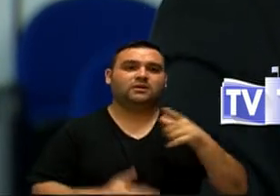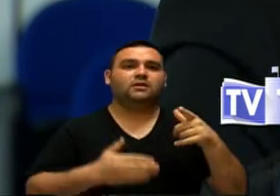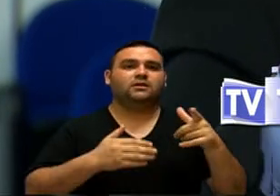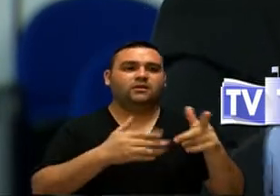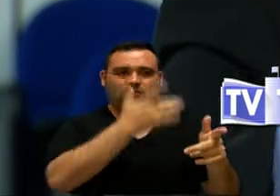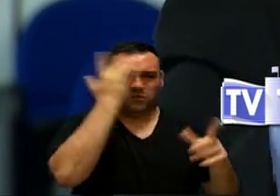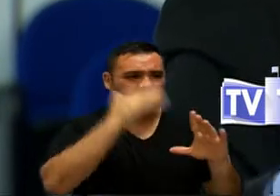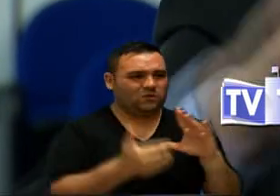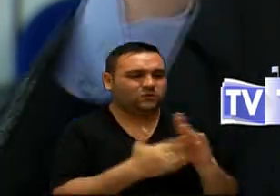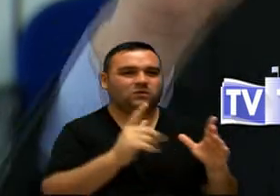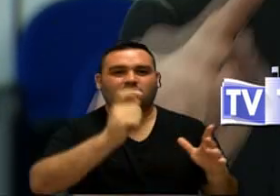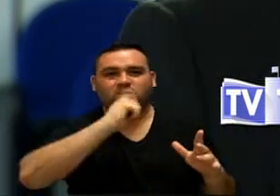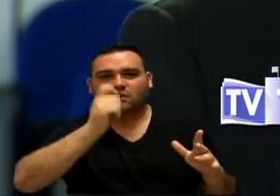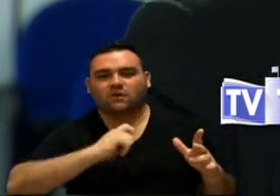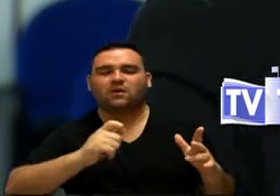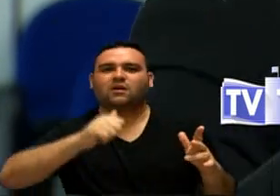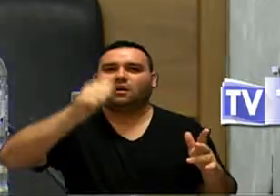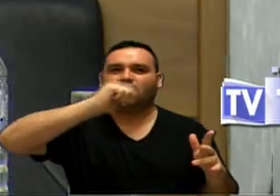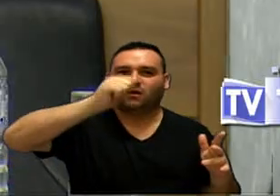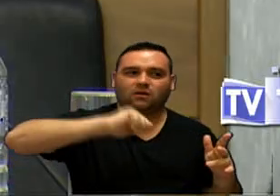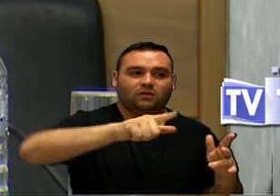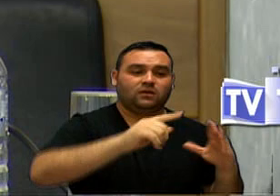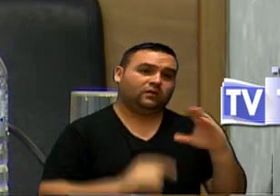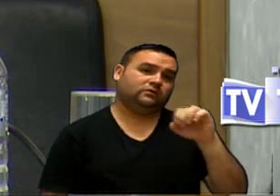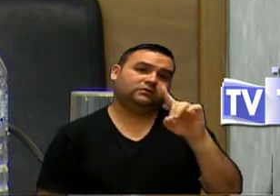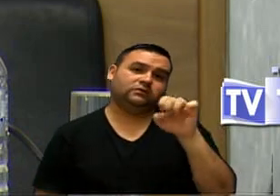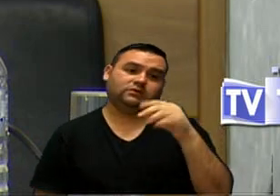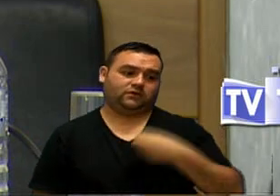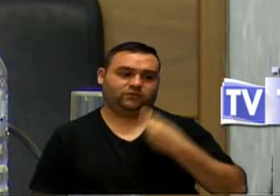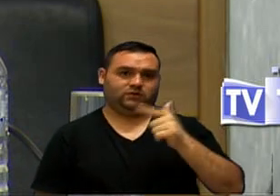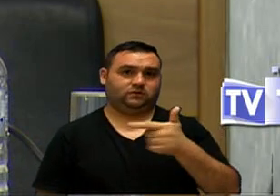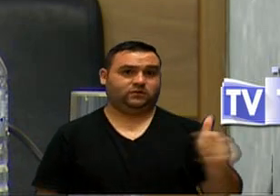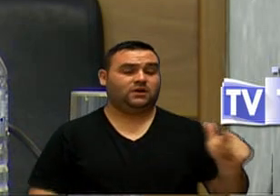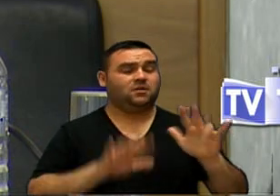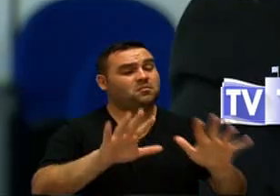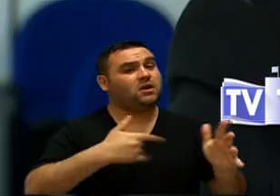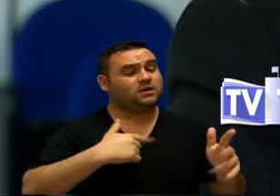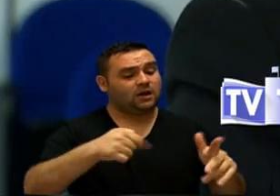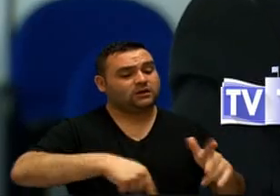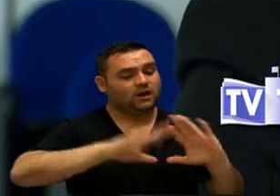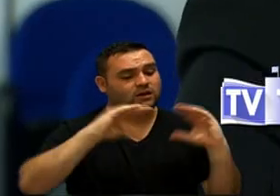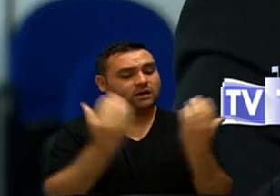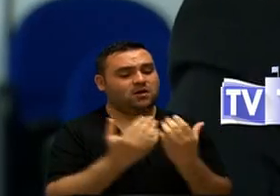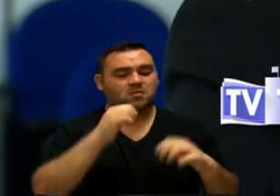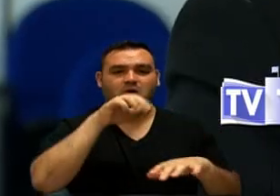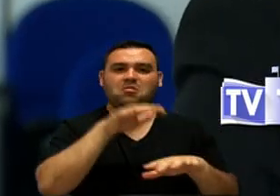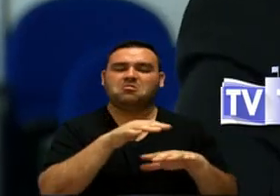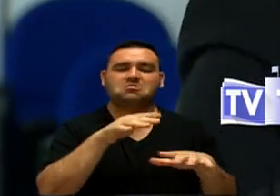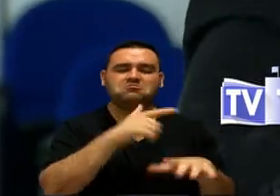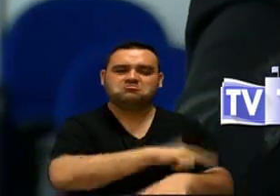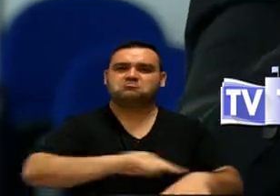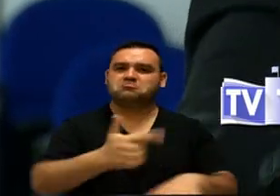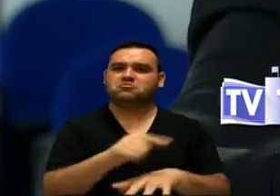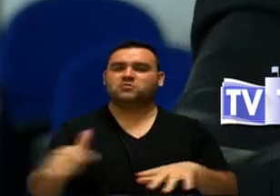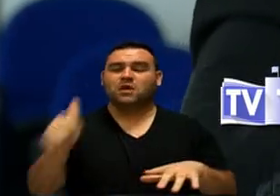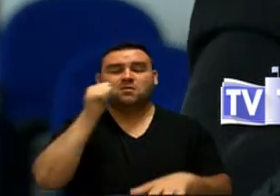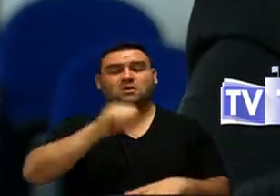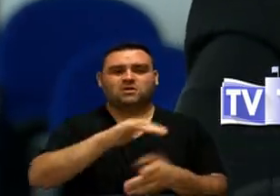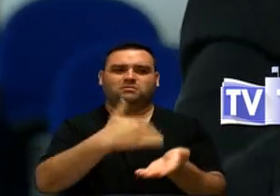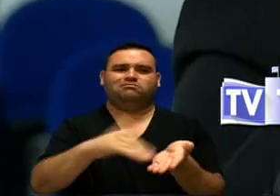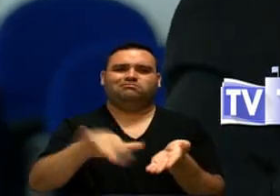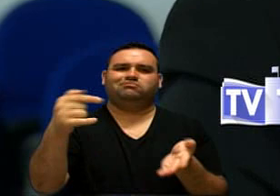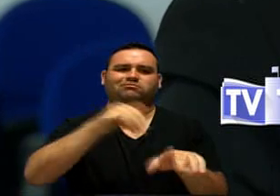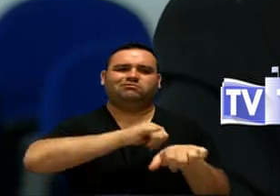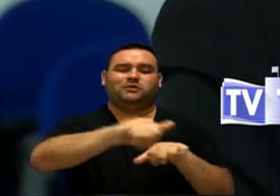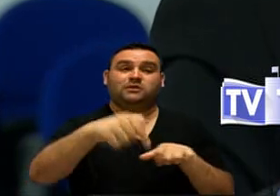com dependentes de álcool e drogas no CADEC, por isso não estava aqui. Mas é um desrespeito com essa casa, a secretária de Saúde não estar presente numa